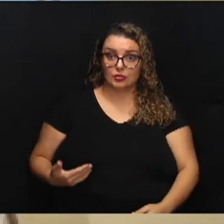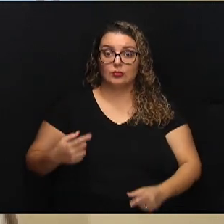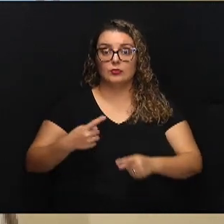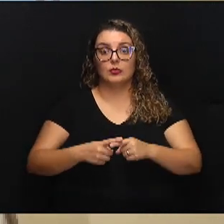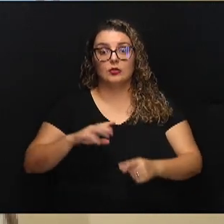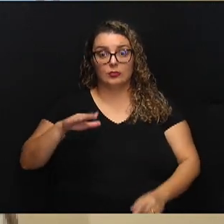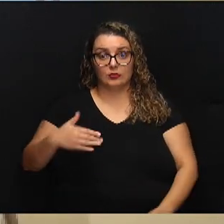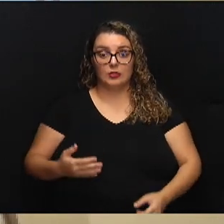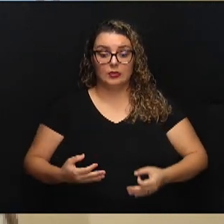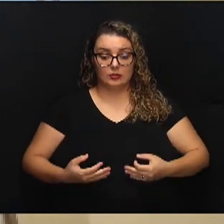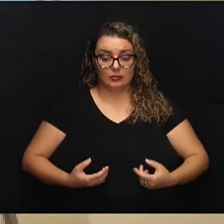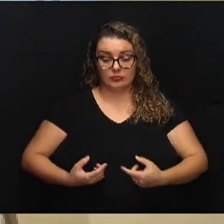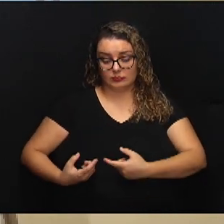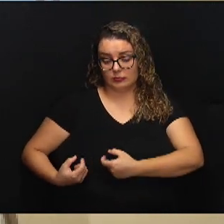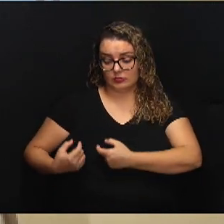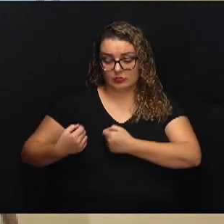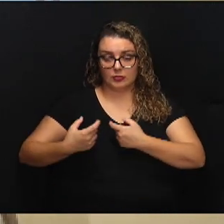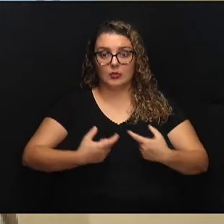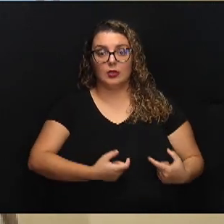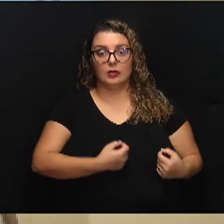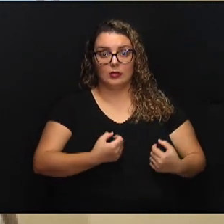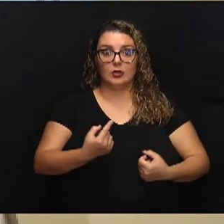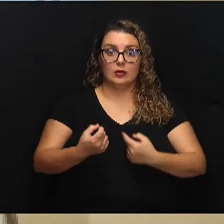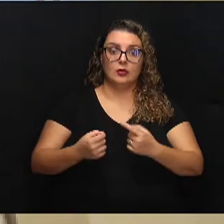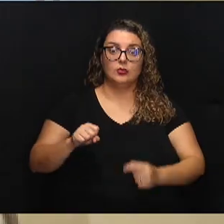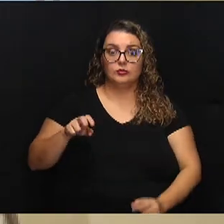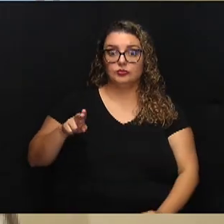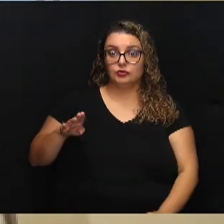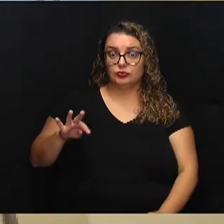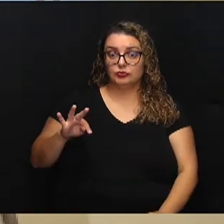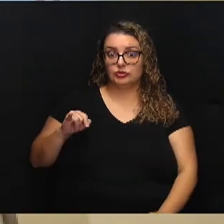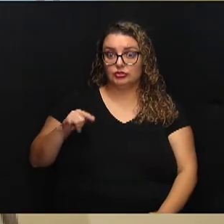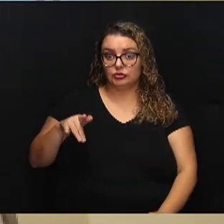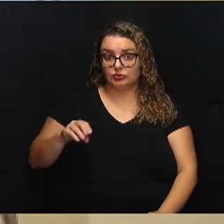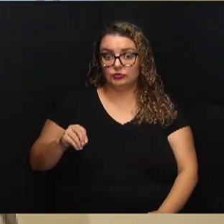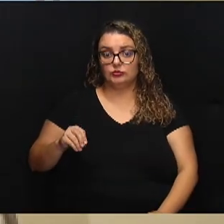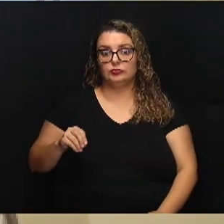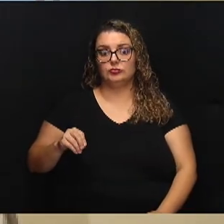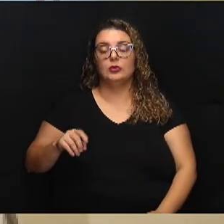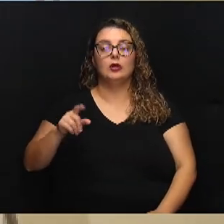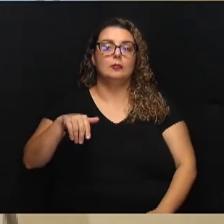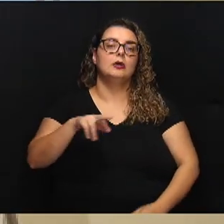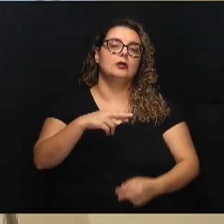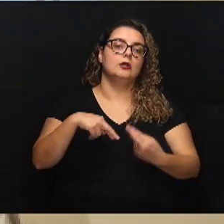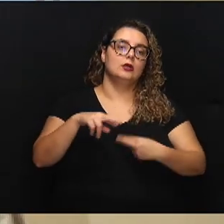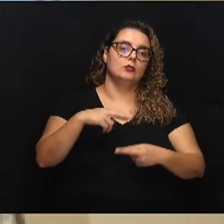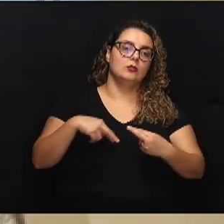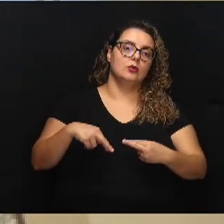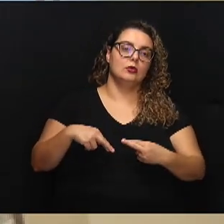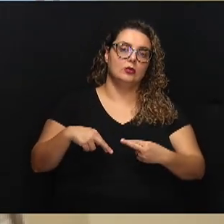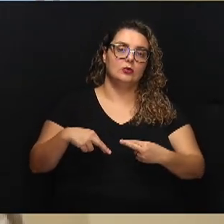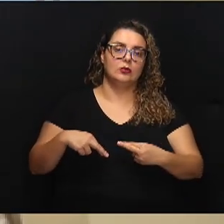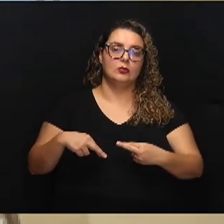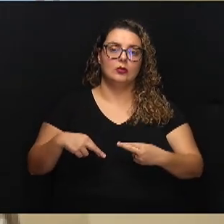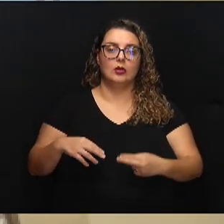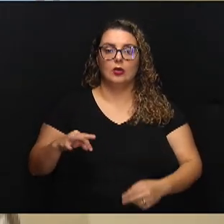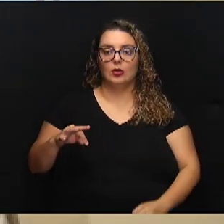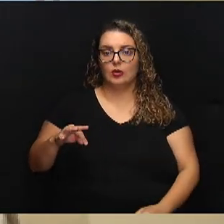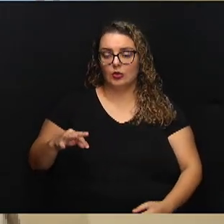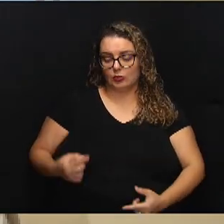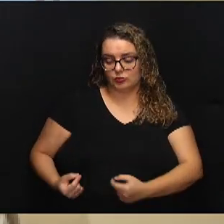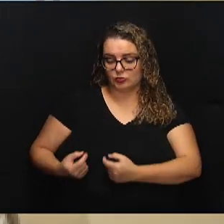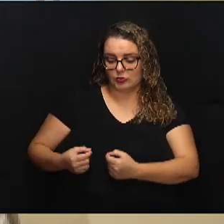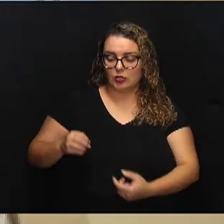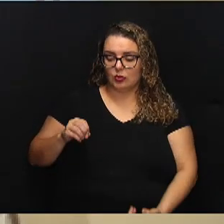tenho câncer de mama, alguns subtipos em específicos, eles estão mais correlacionados aos tumores